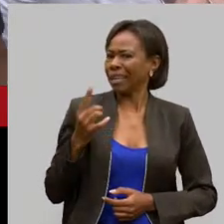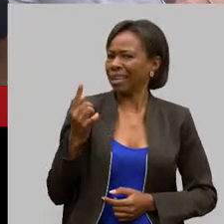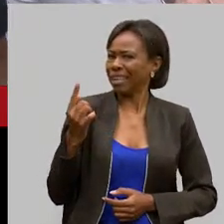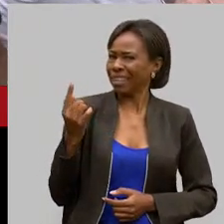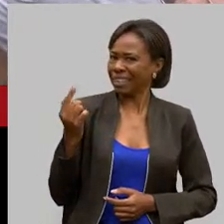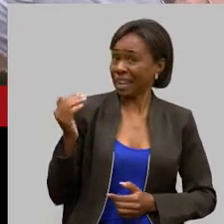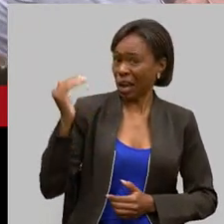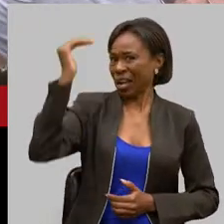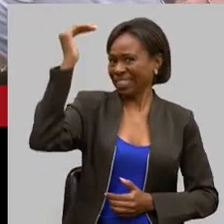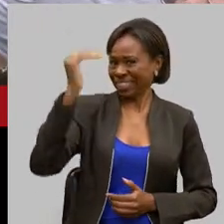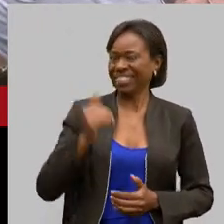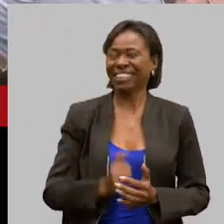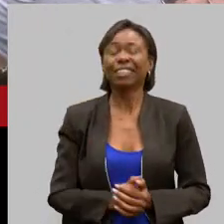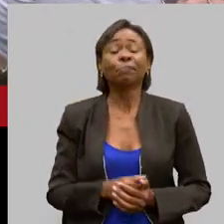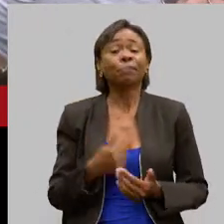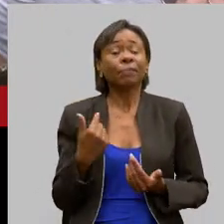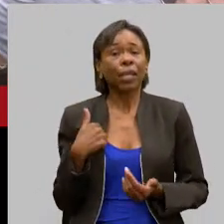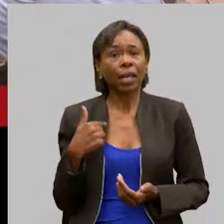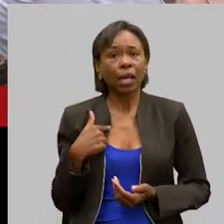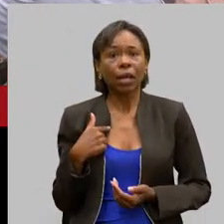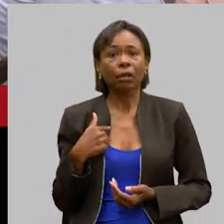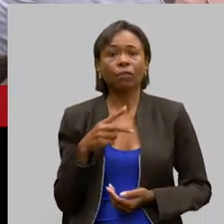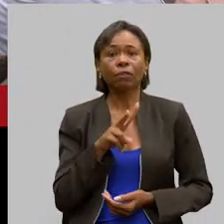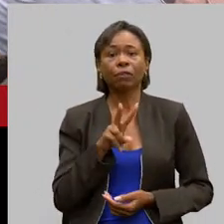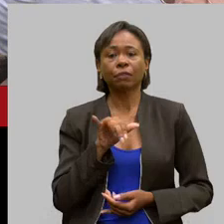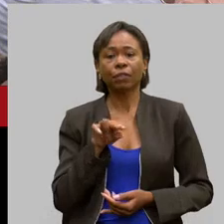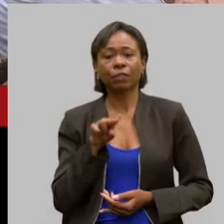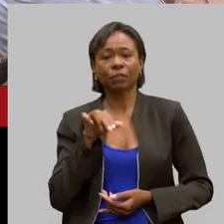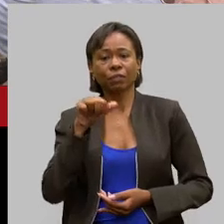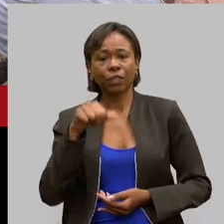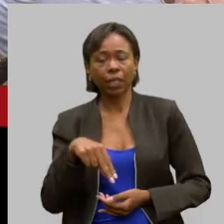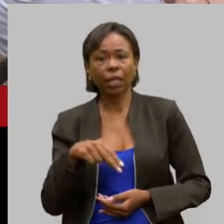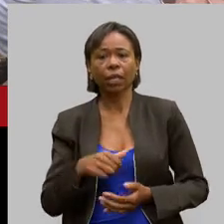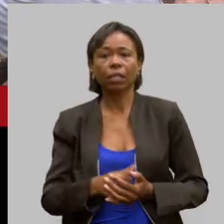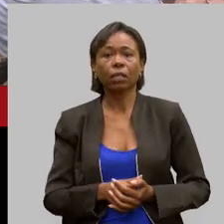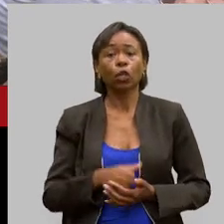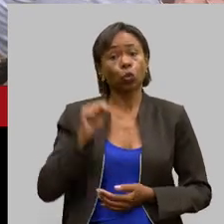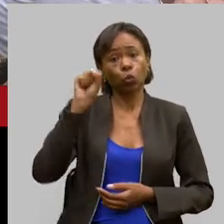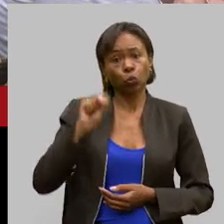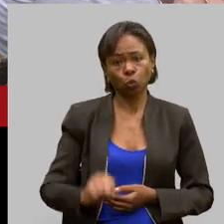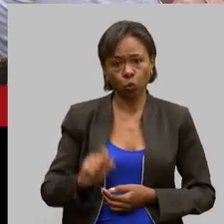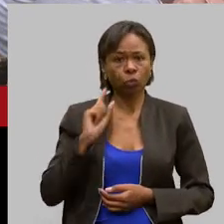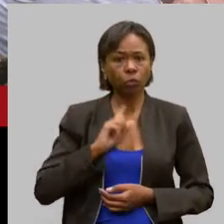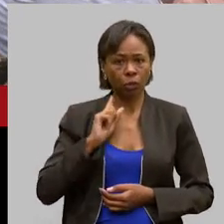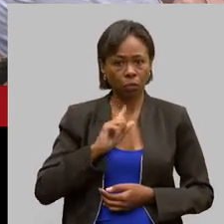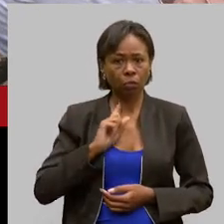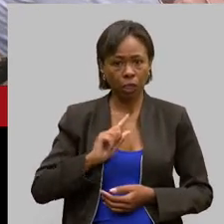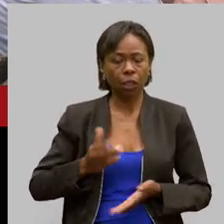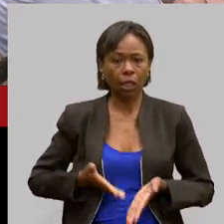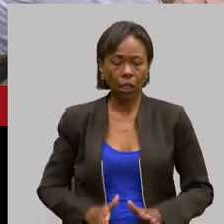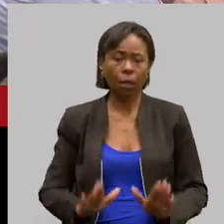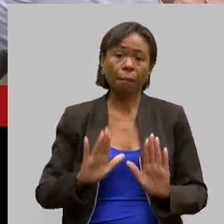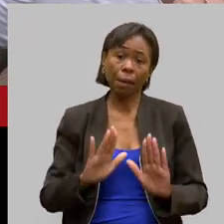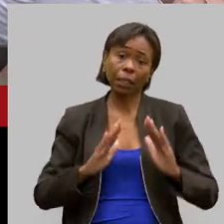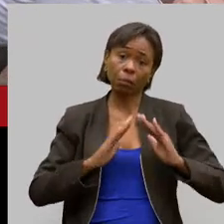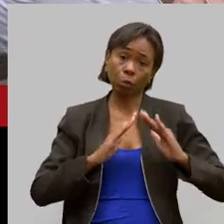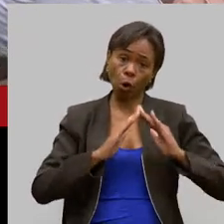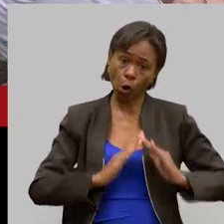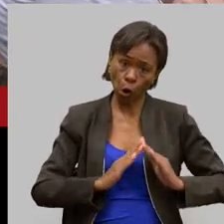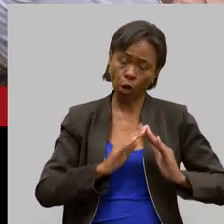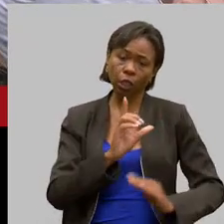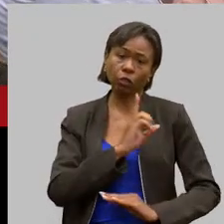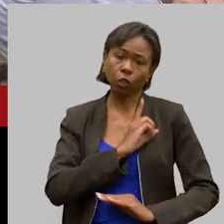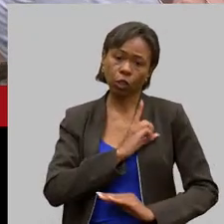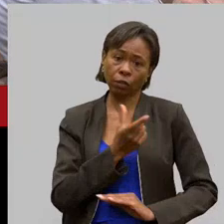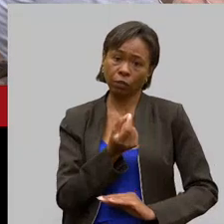ovara moro em Divinópolis né Sou natural de do Sul de Minas mas já resido em Divinópolis tem 20 anos eu